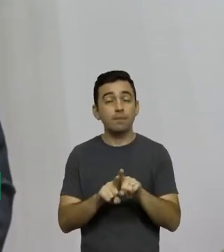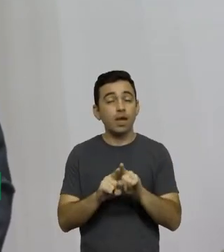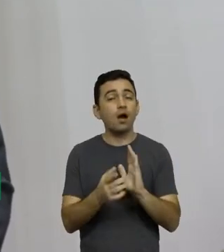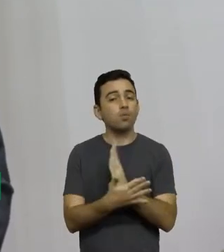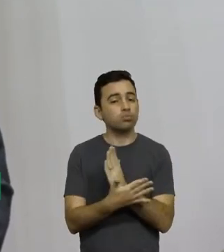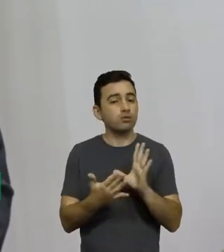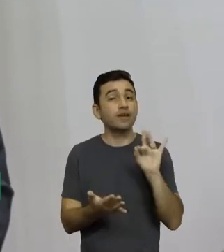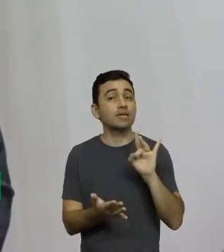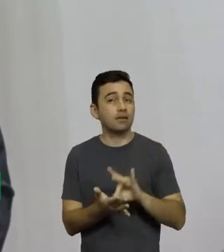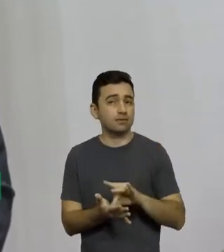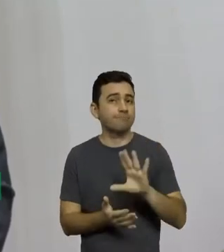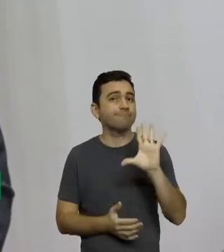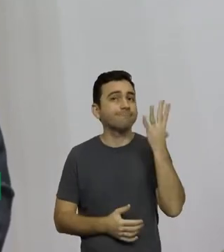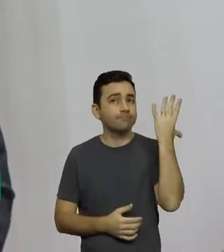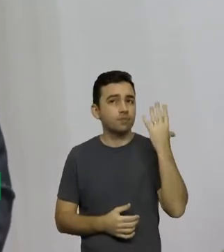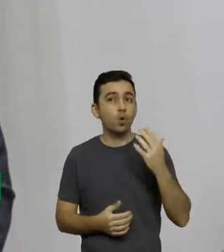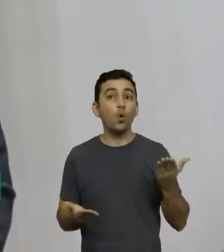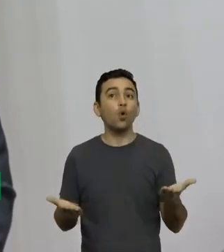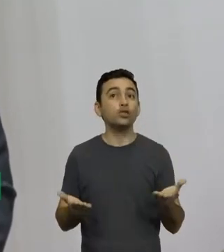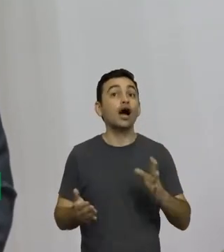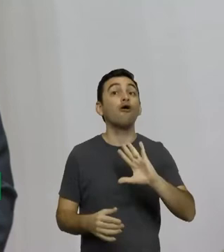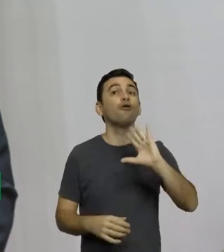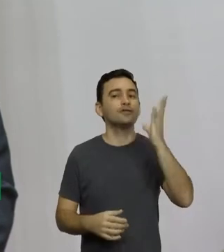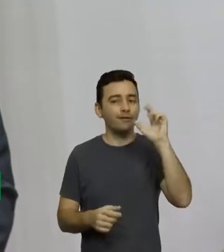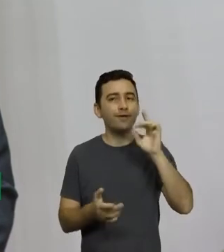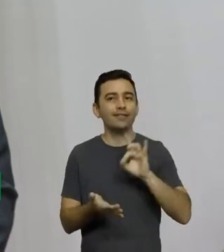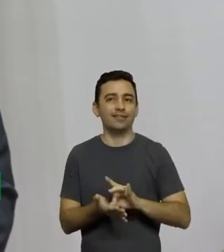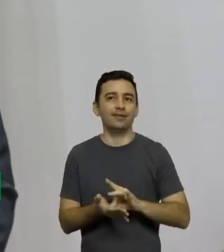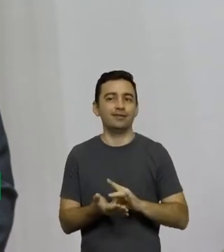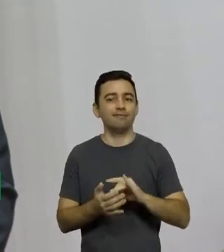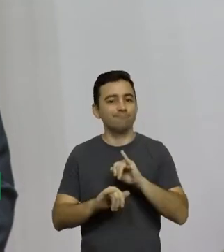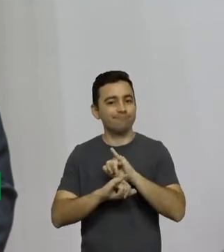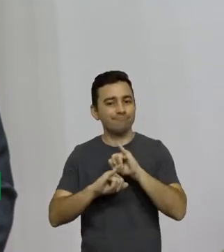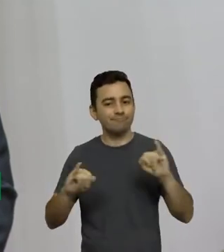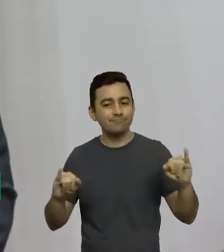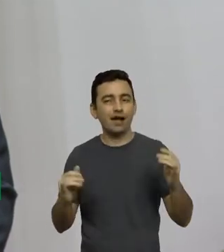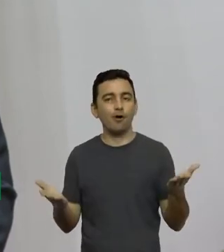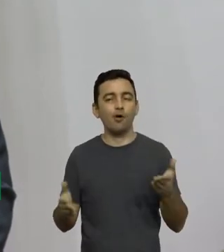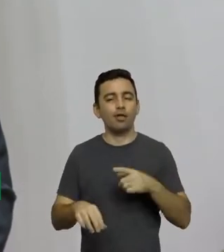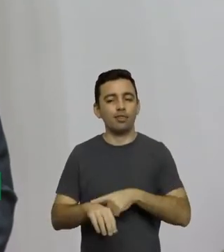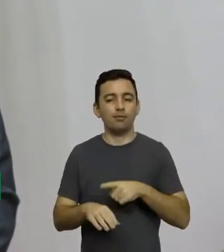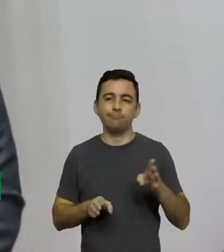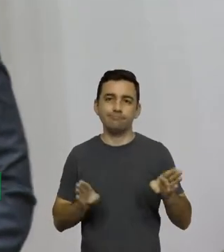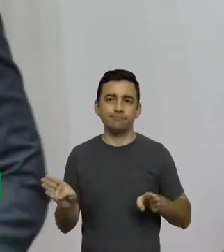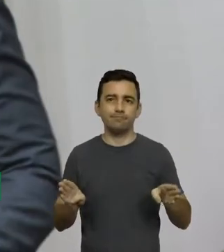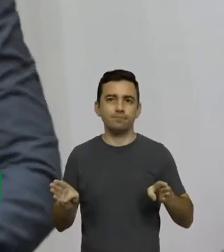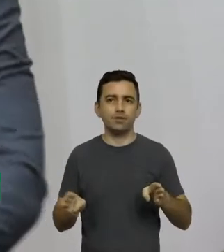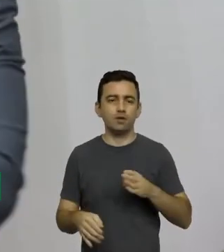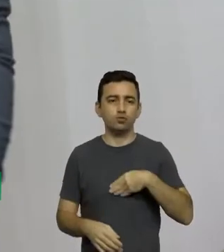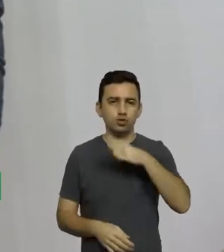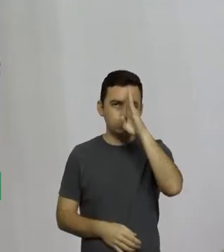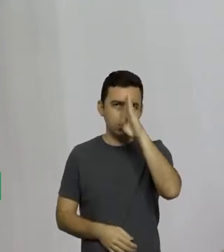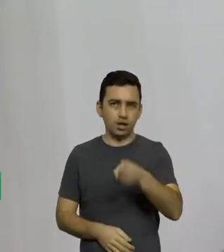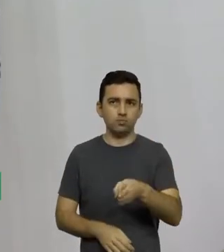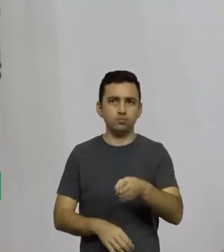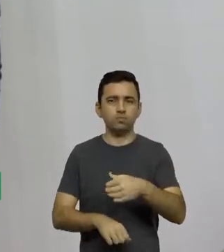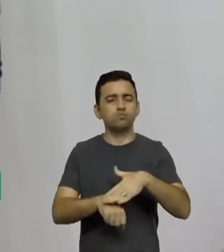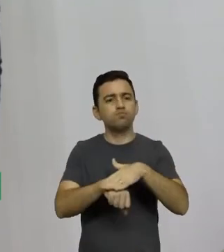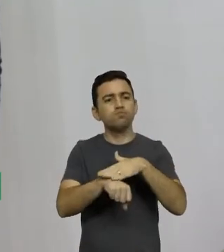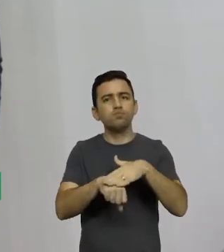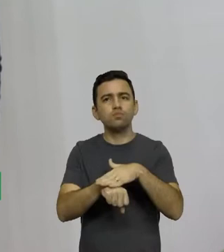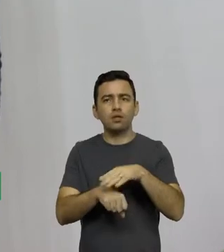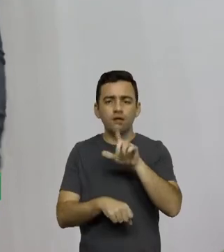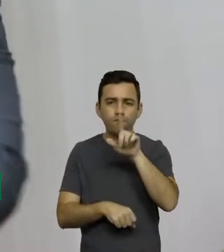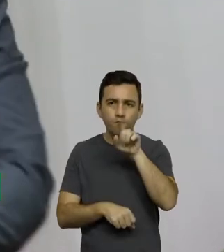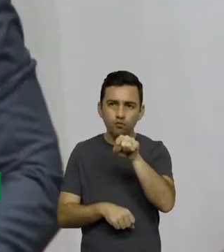Então, hoje nós vamos para falar de fatos. E eu vou usar esse espaço aqui para falar diretamente com o governador Carlos Moisés,